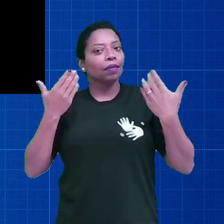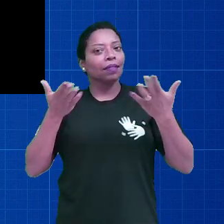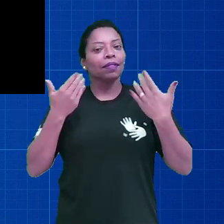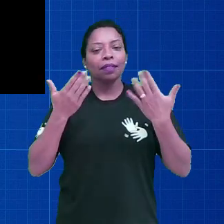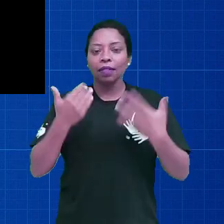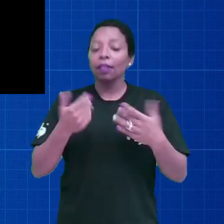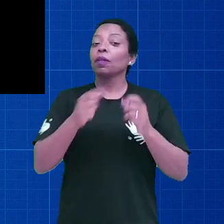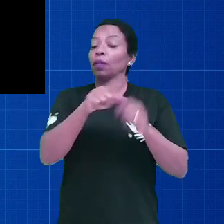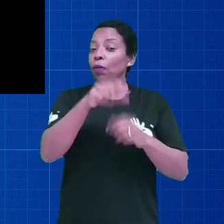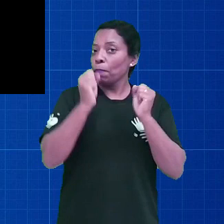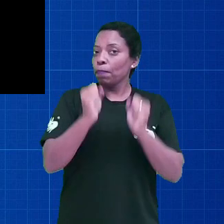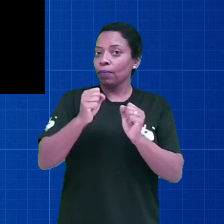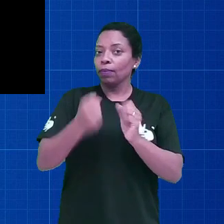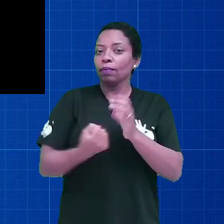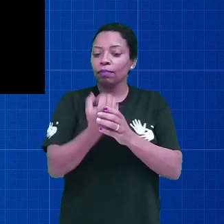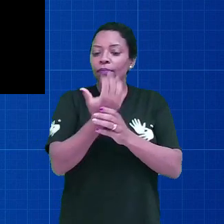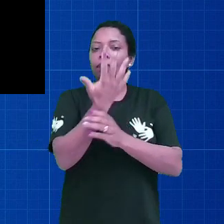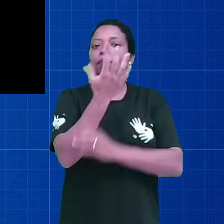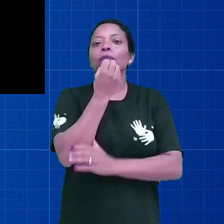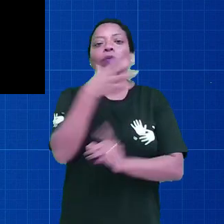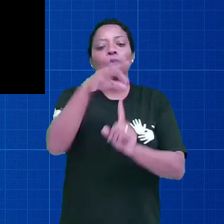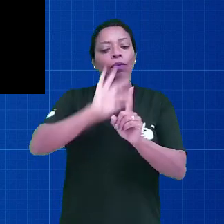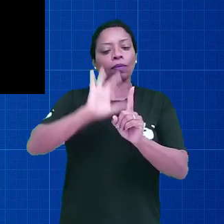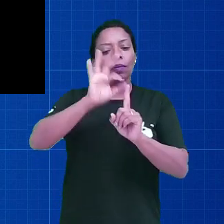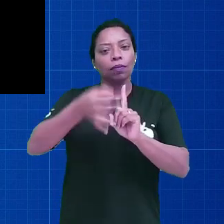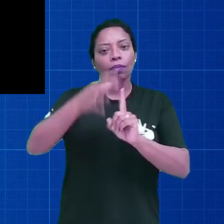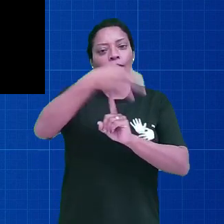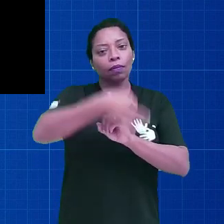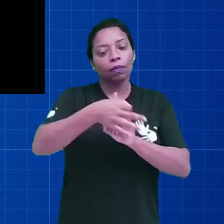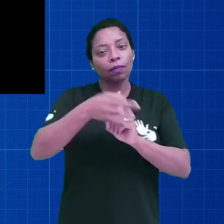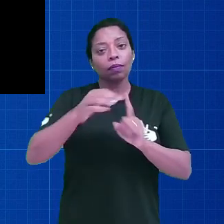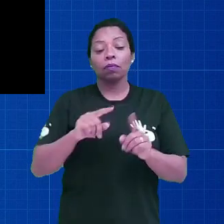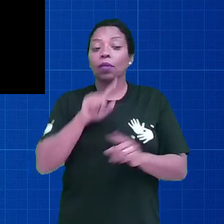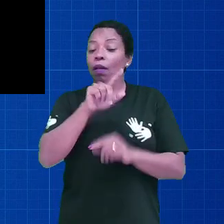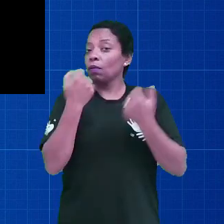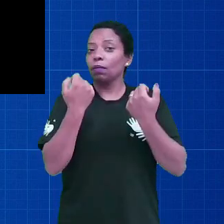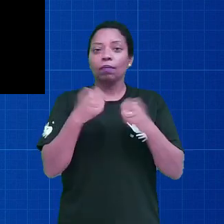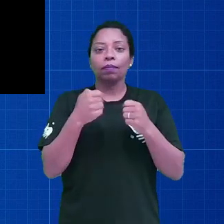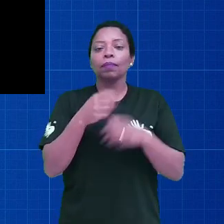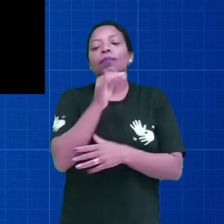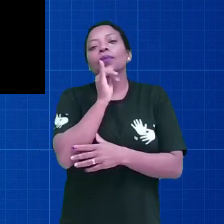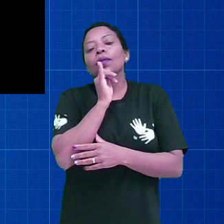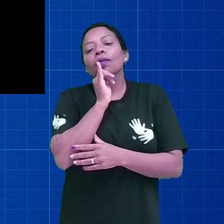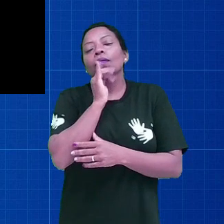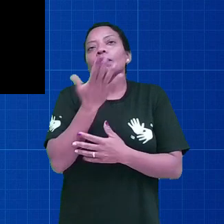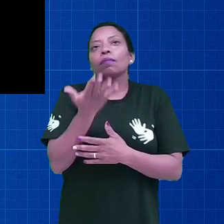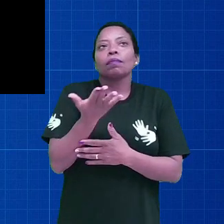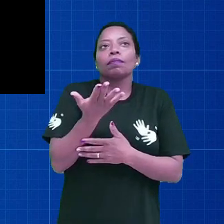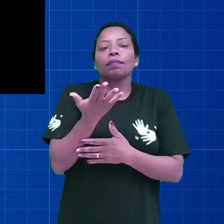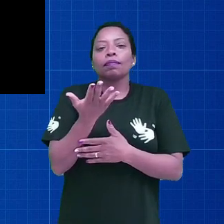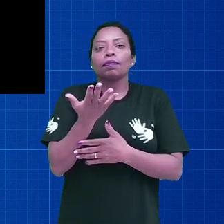aptas ao cultivo da banana. Então, a banana é uma cultura que não exige, ela não